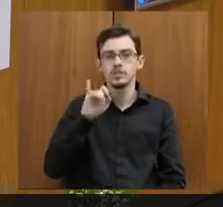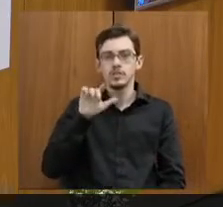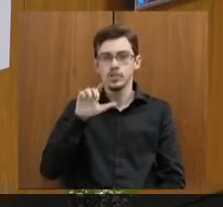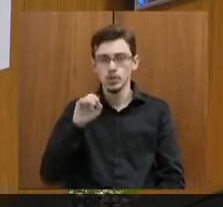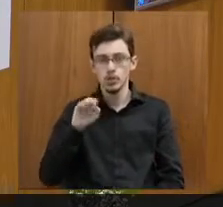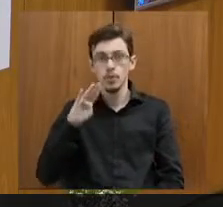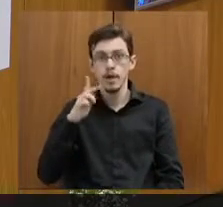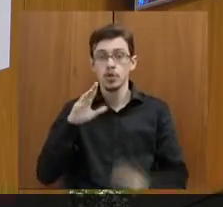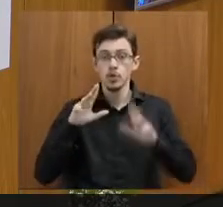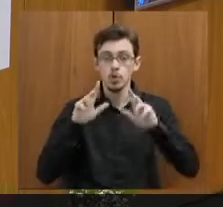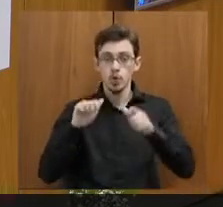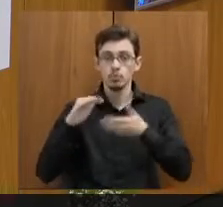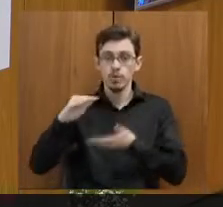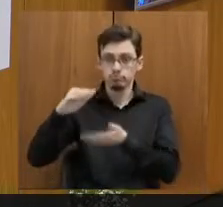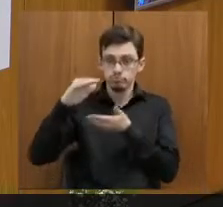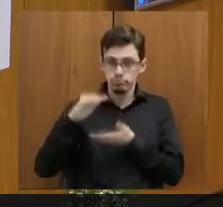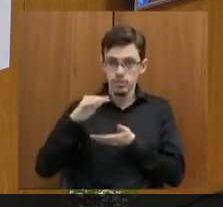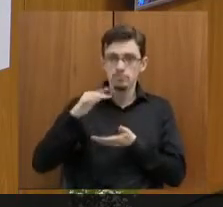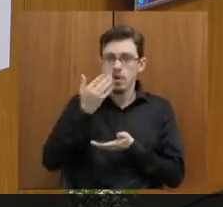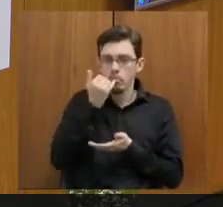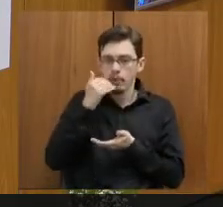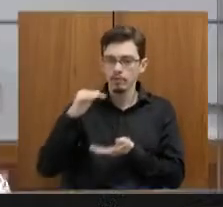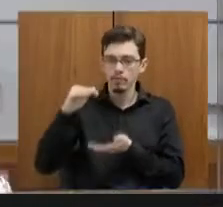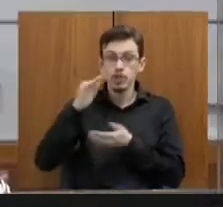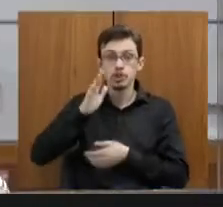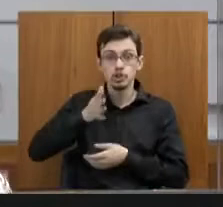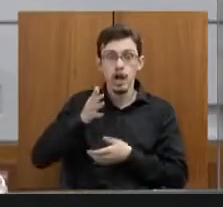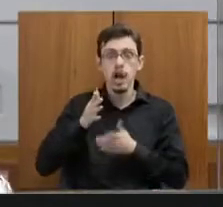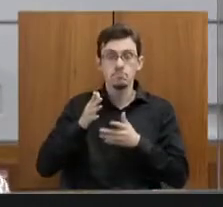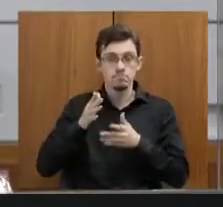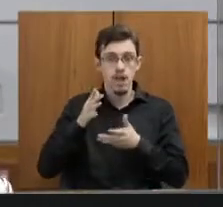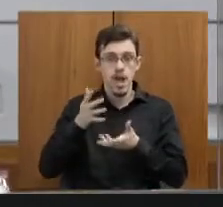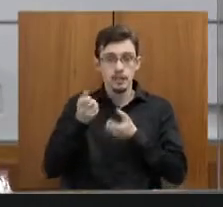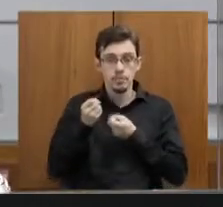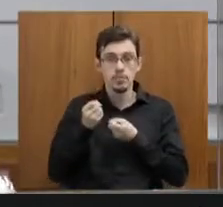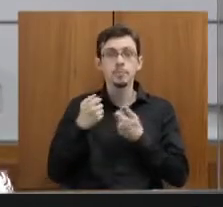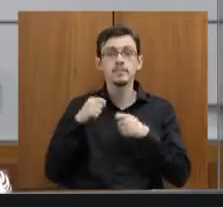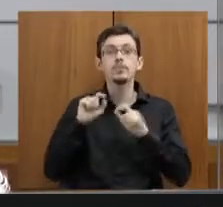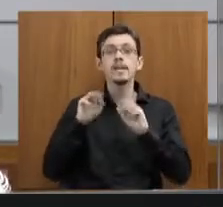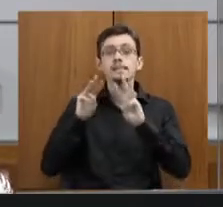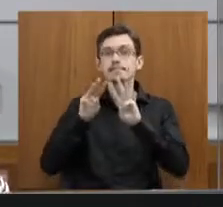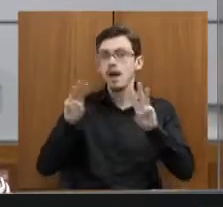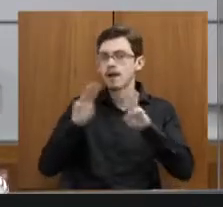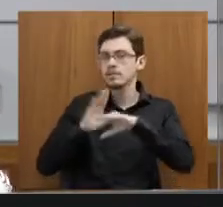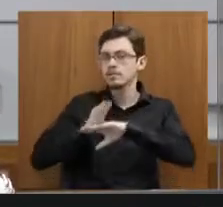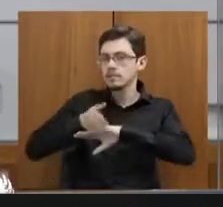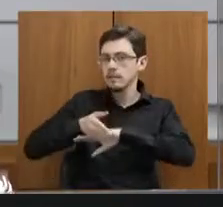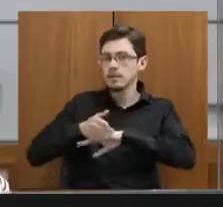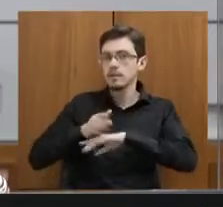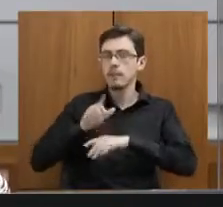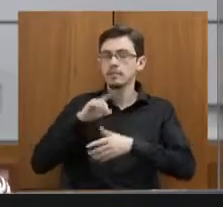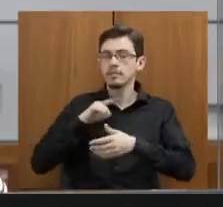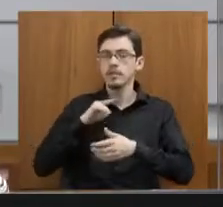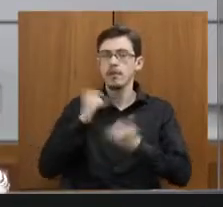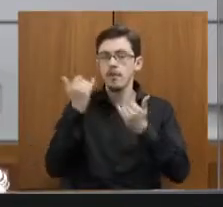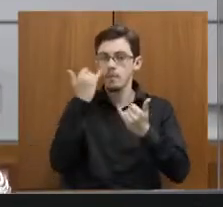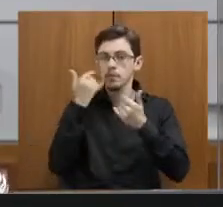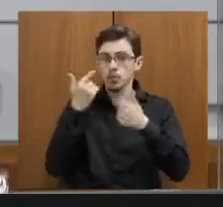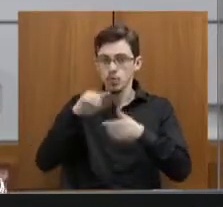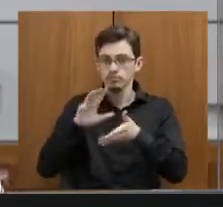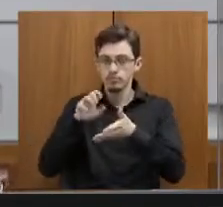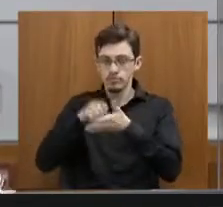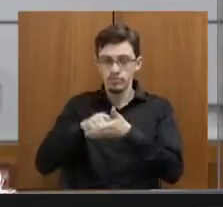que está recebendo essa base tem que entrar lá no site e atualizar os seus dados tá para receber um benefício